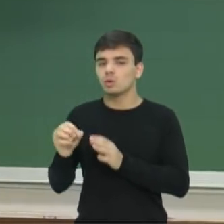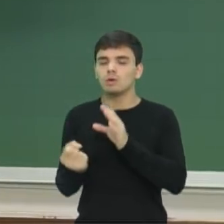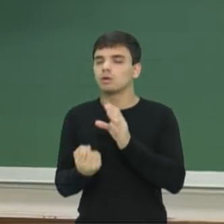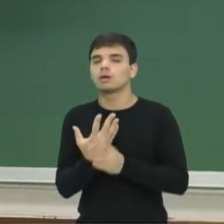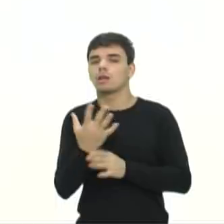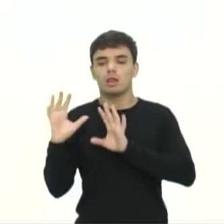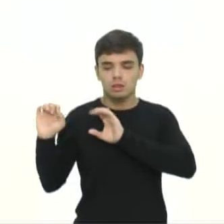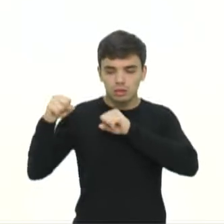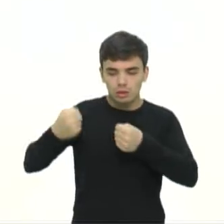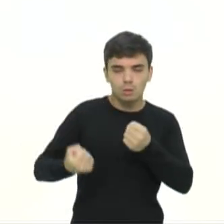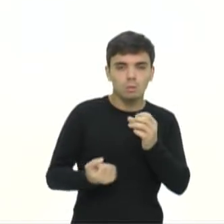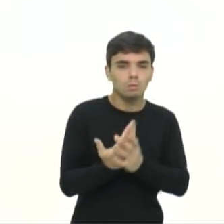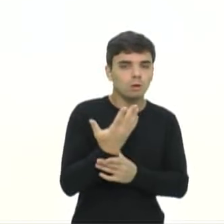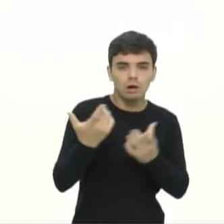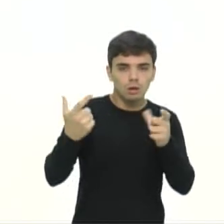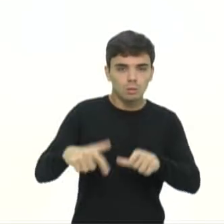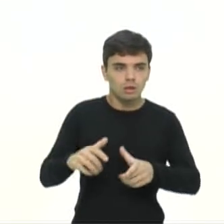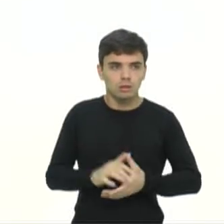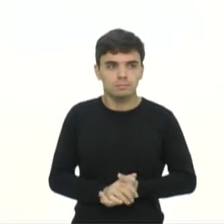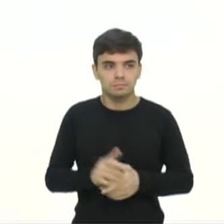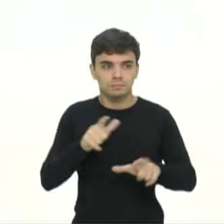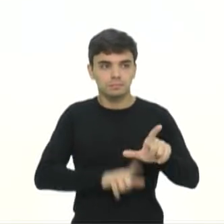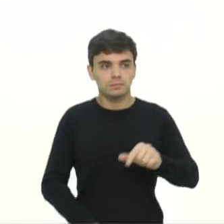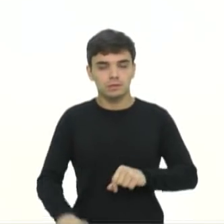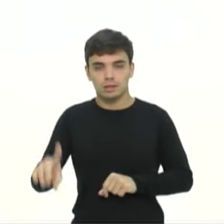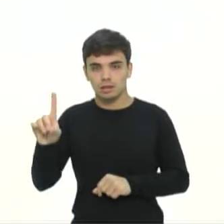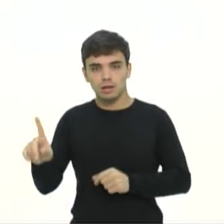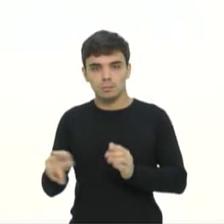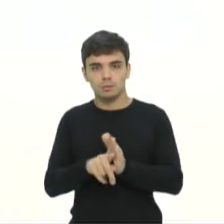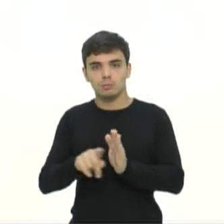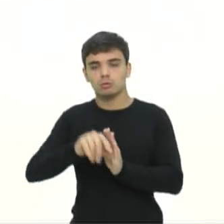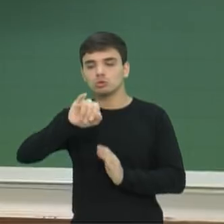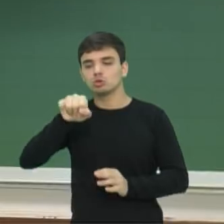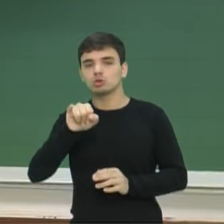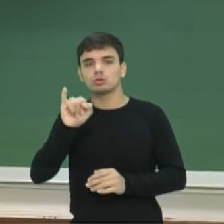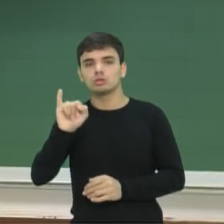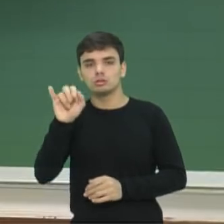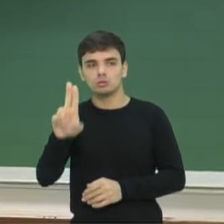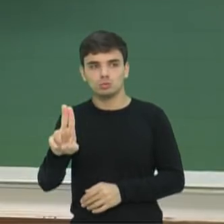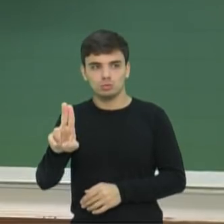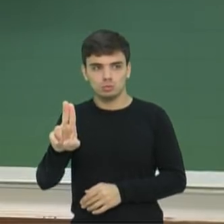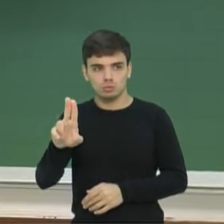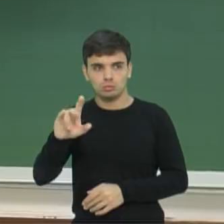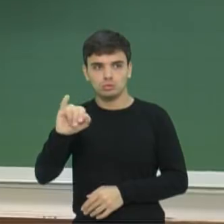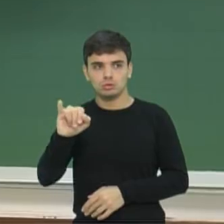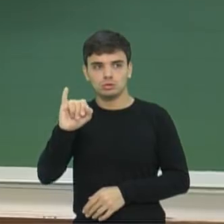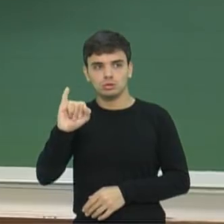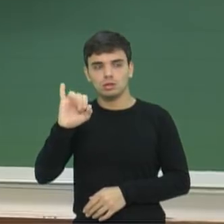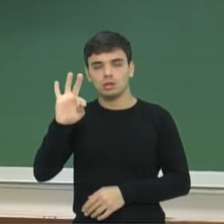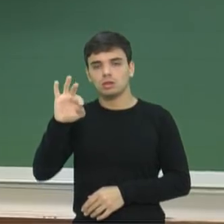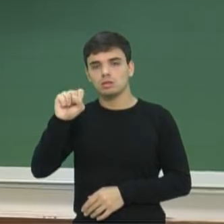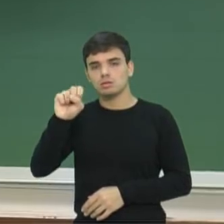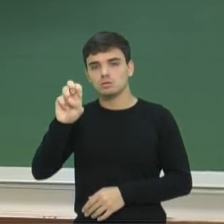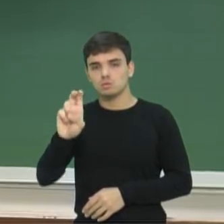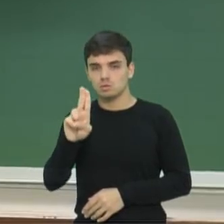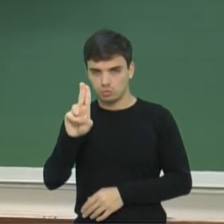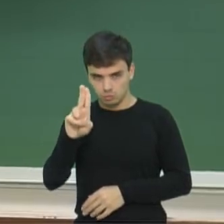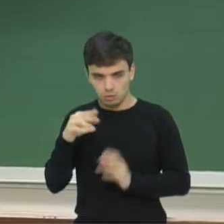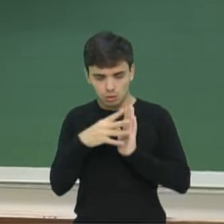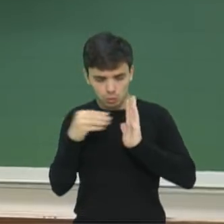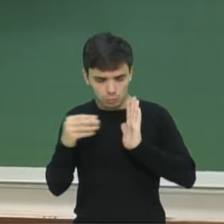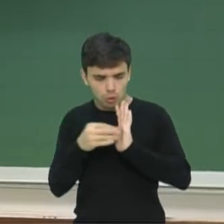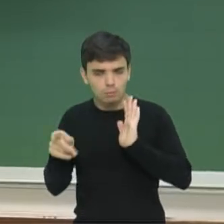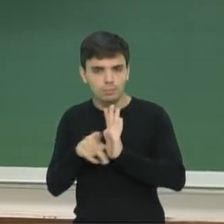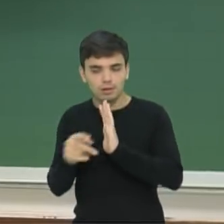Resposta correta, letra D. Então, o judô, criado por Jigoro Kano, né? Então, praticante, então ele baseou-se no jiu-jitsu